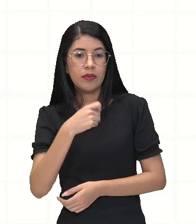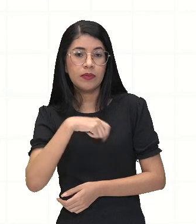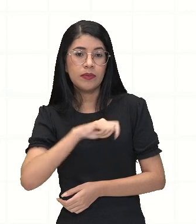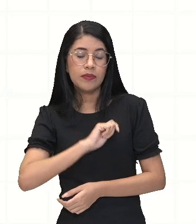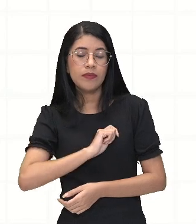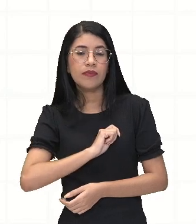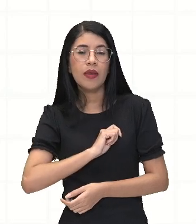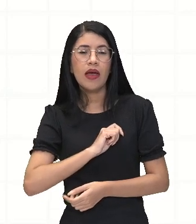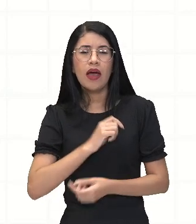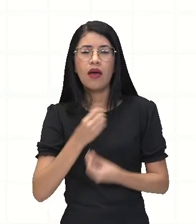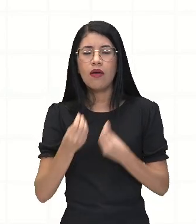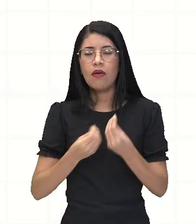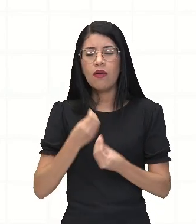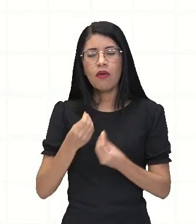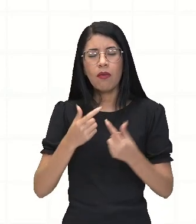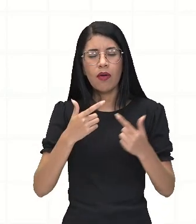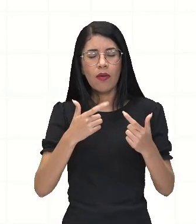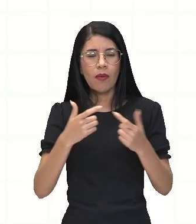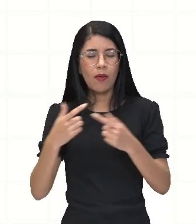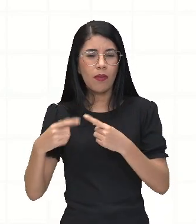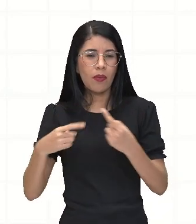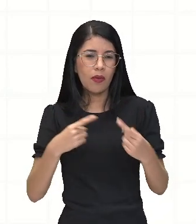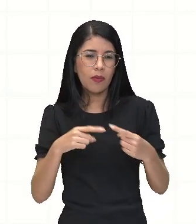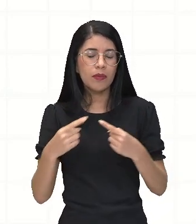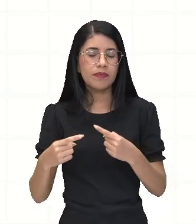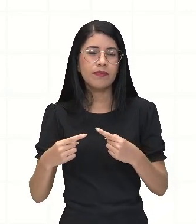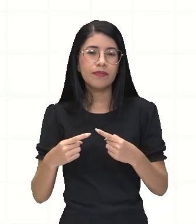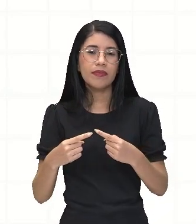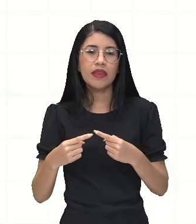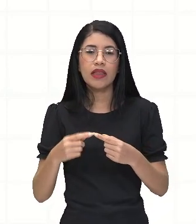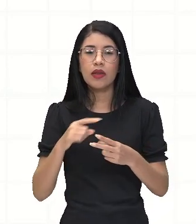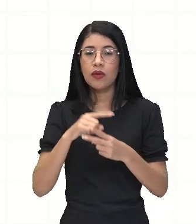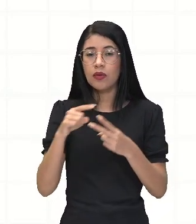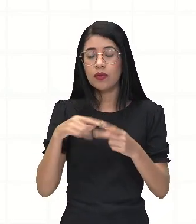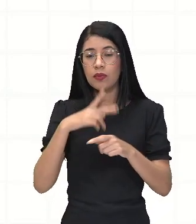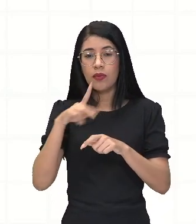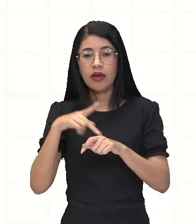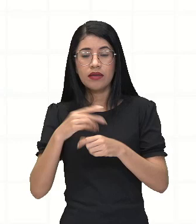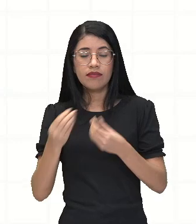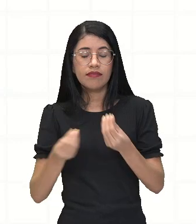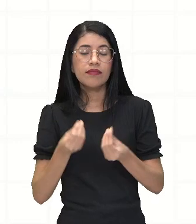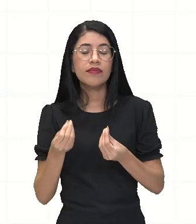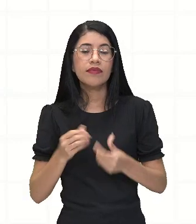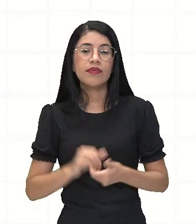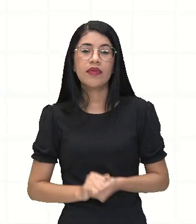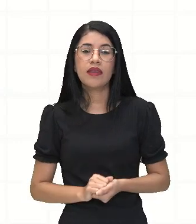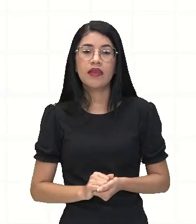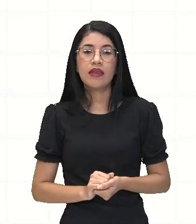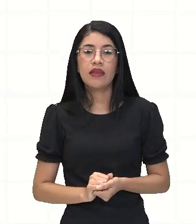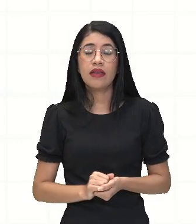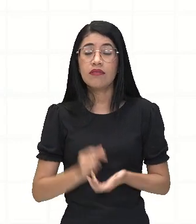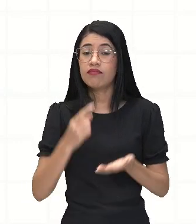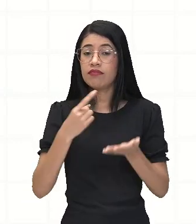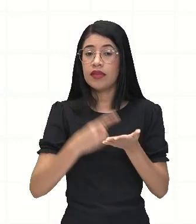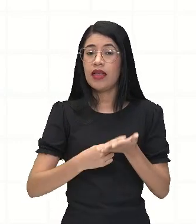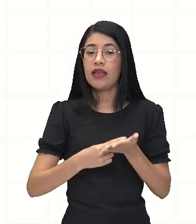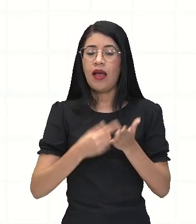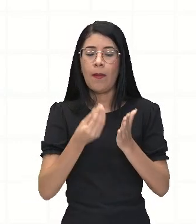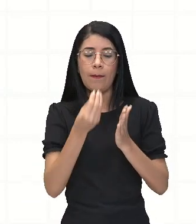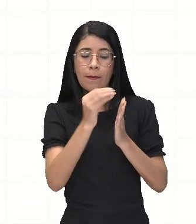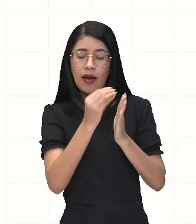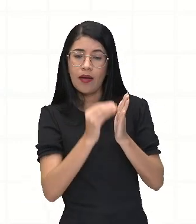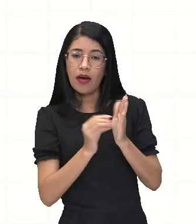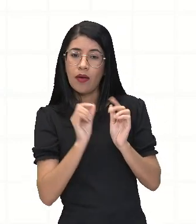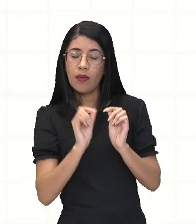as disputas territoriais entre as duas nações. Então, de acordo com esse tratado, foi estabelecido